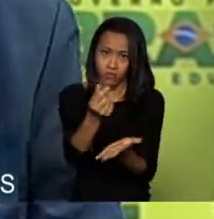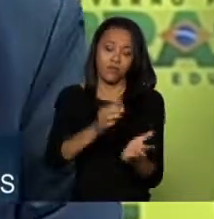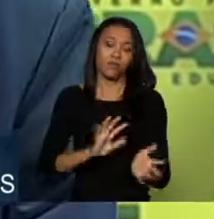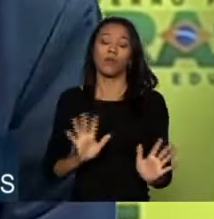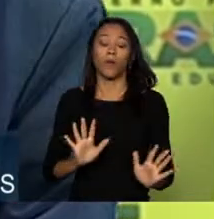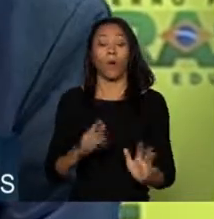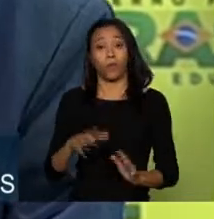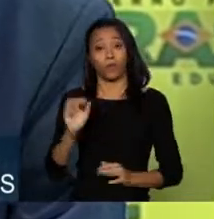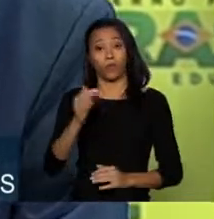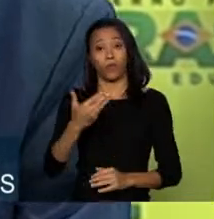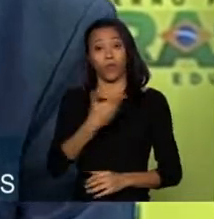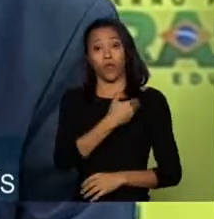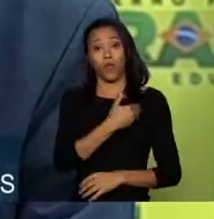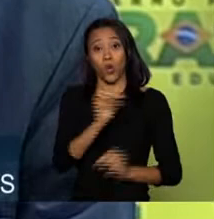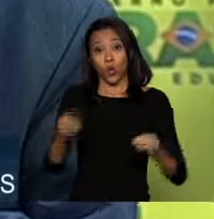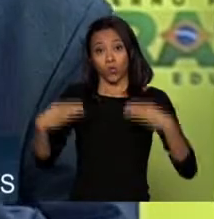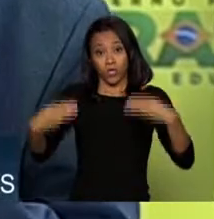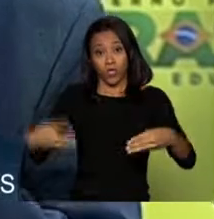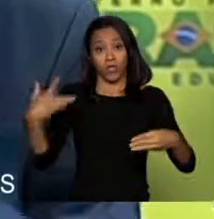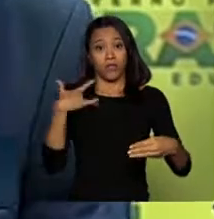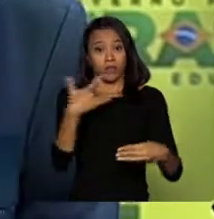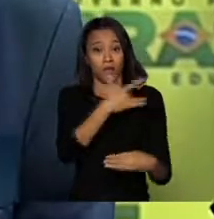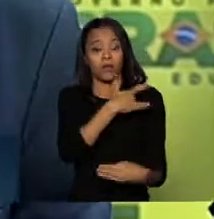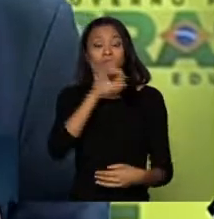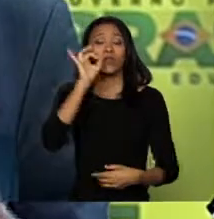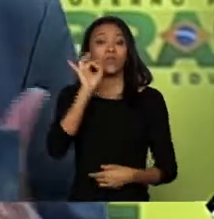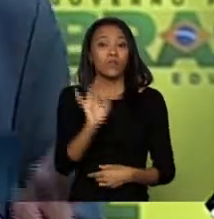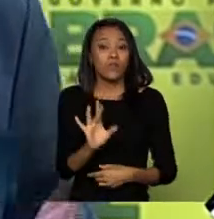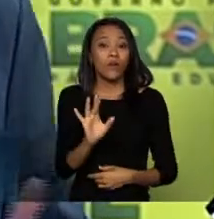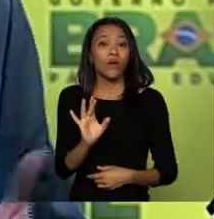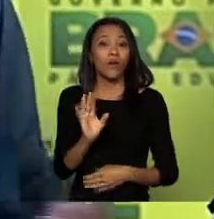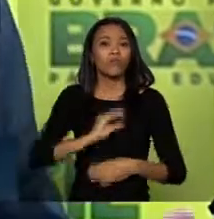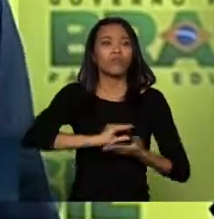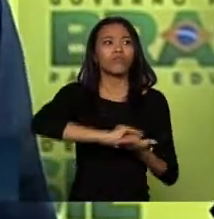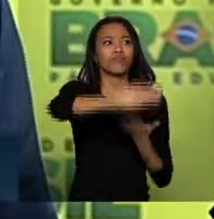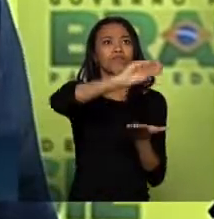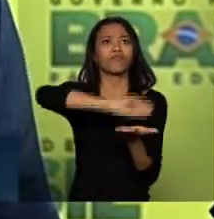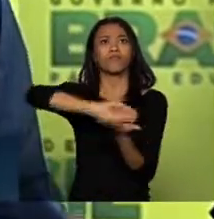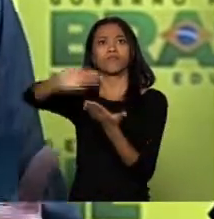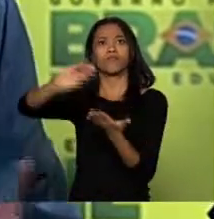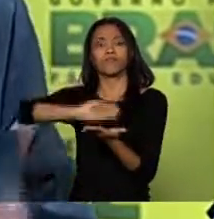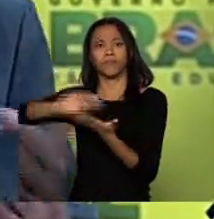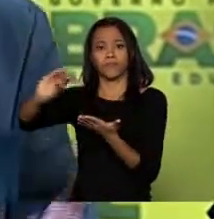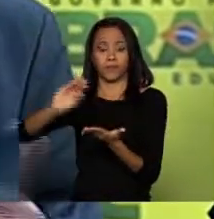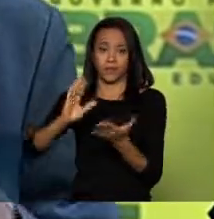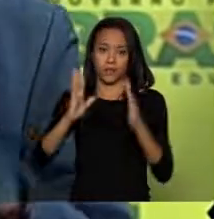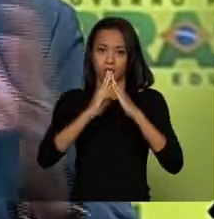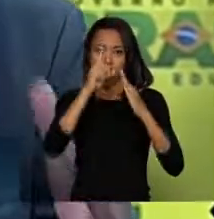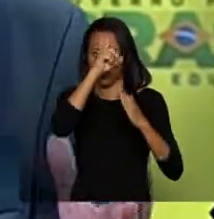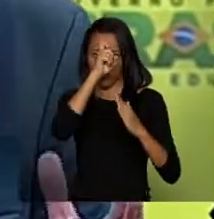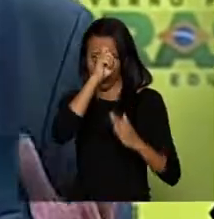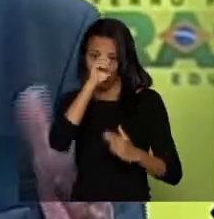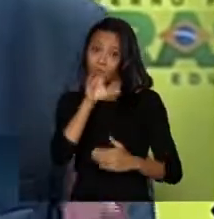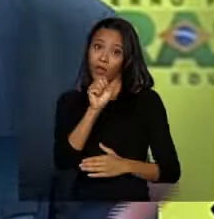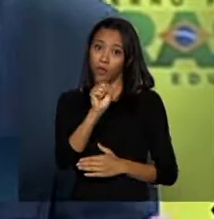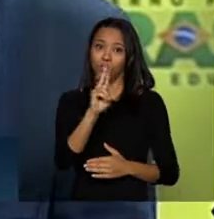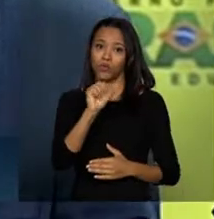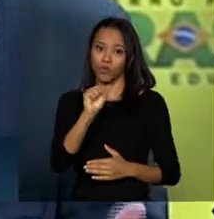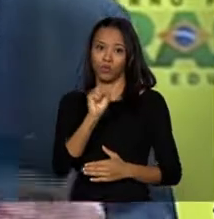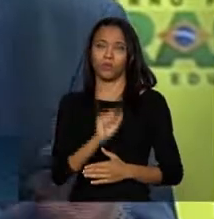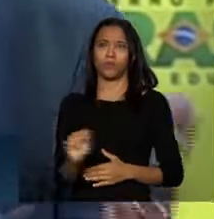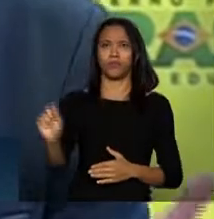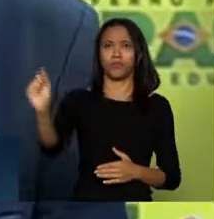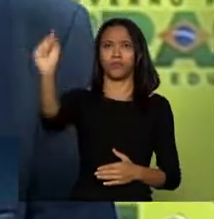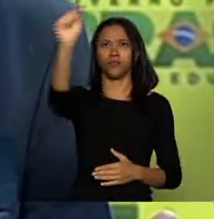Veja, o Ministério da Saúde já faz um investimento na saúde brasileira que todos nós conhecemos, relevante e importante. Ele continua fazendo esse